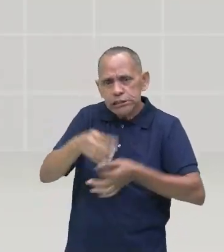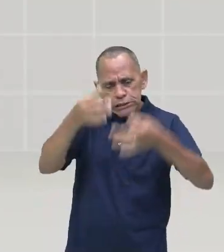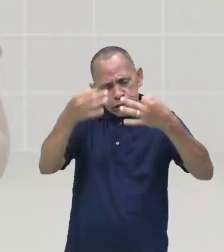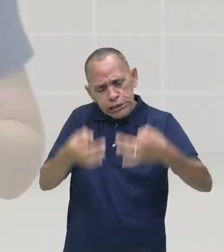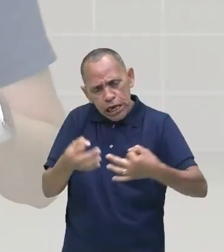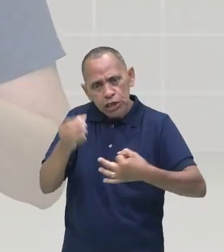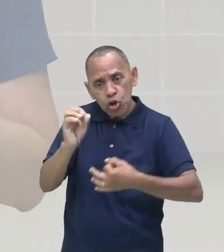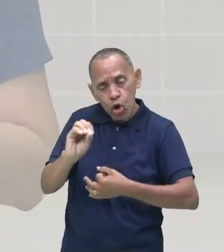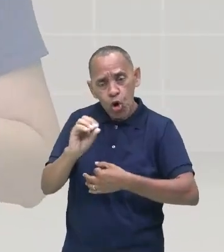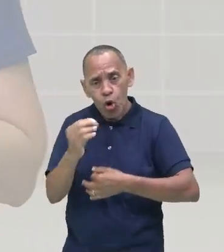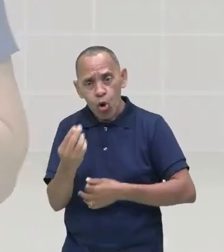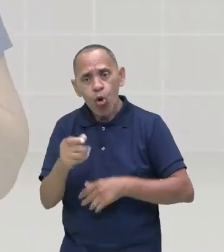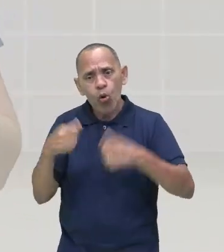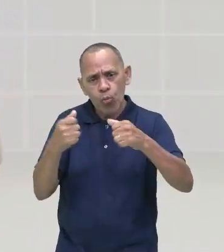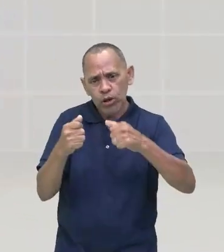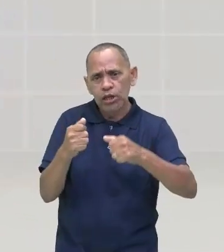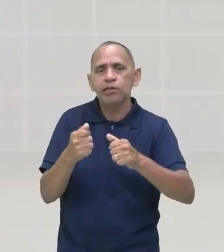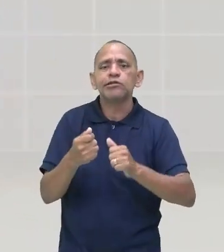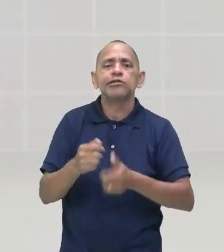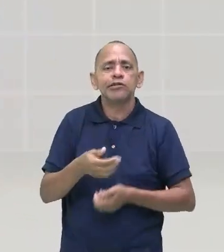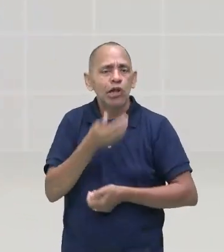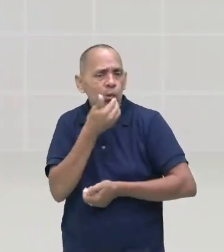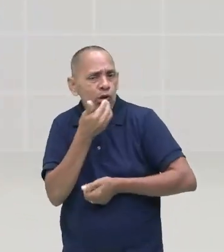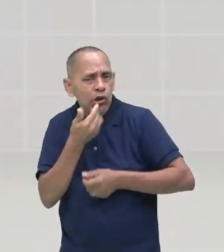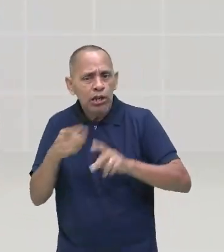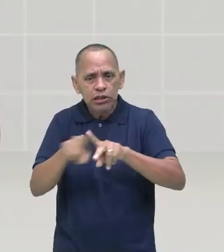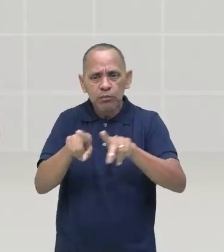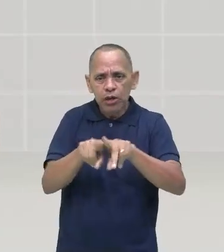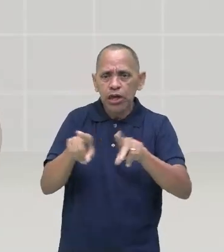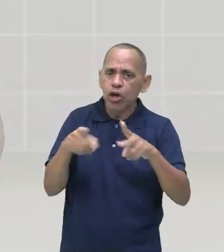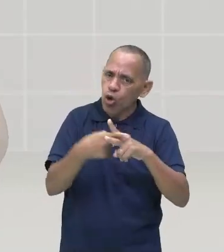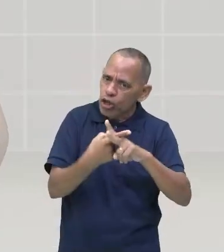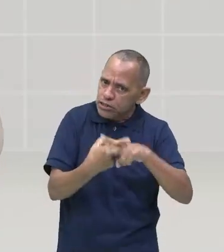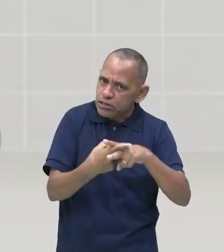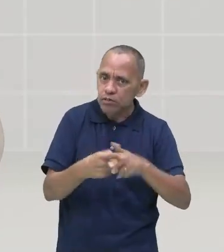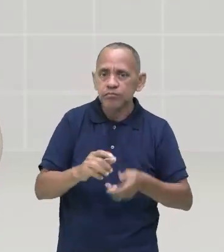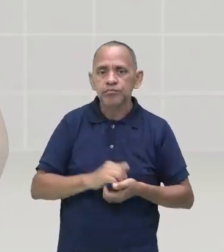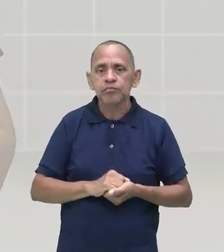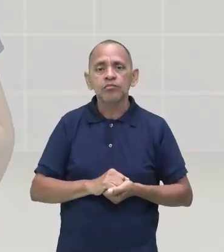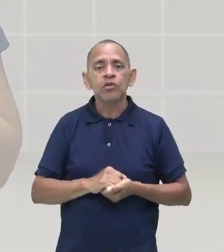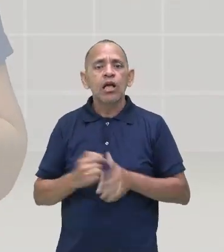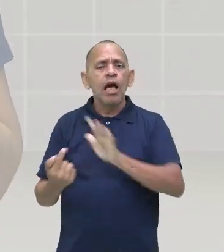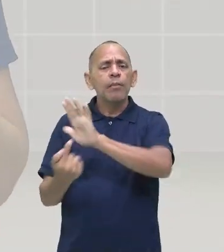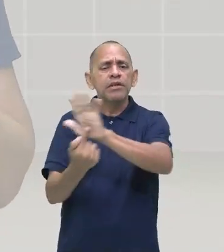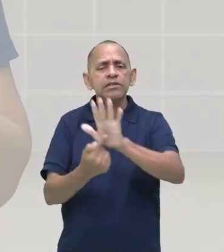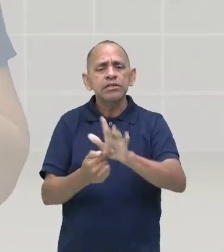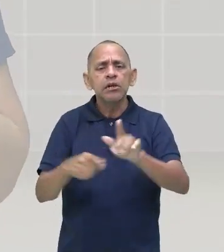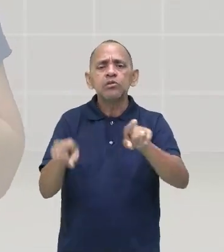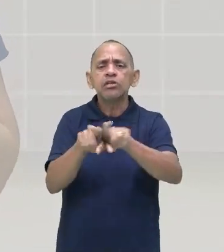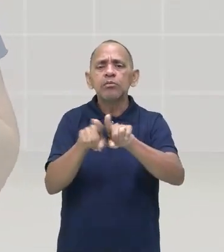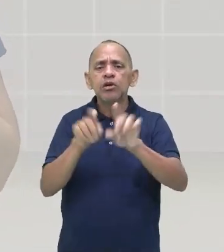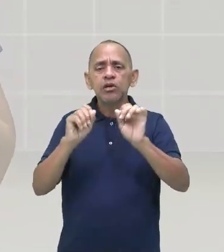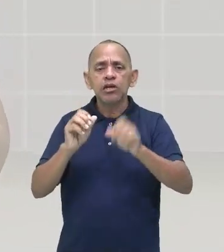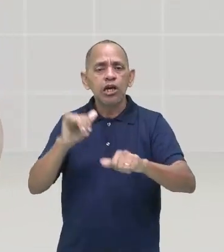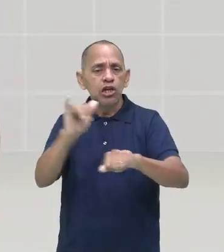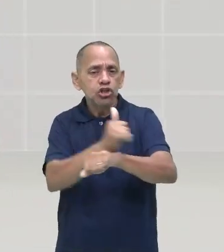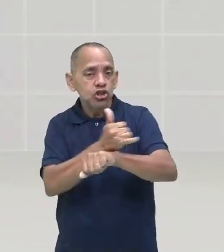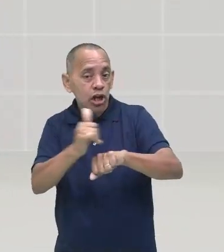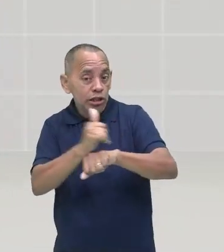Então, seguindo, nós apresentamos para vocês aqui também, minimamente, né, uma das